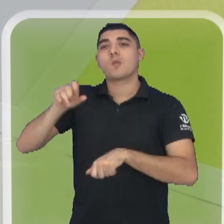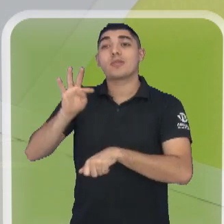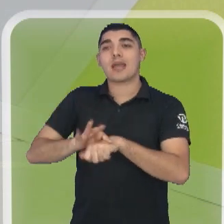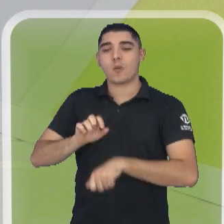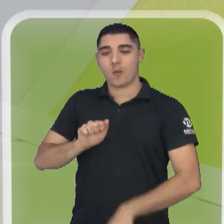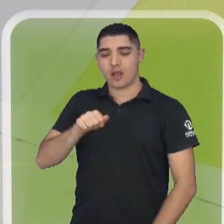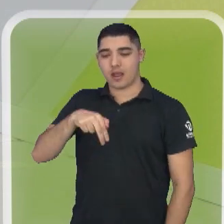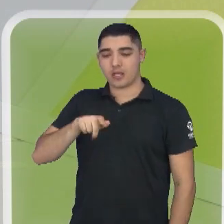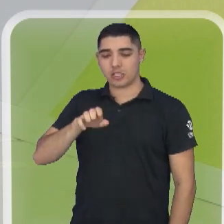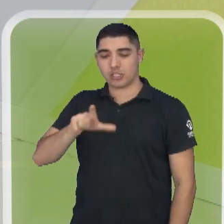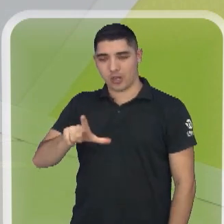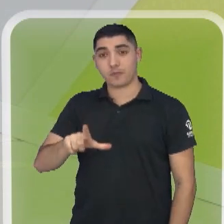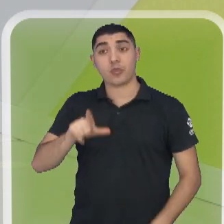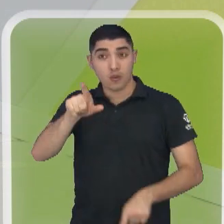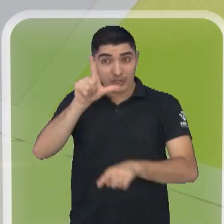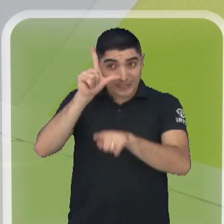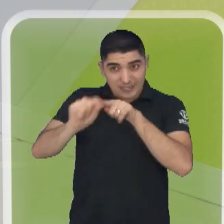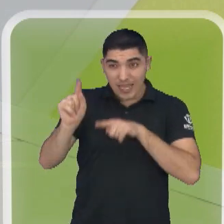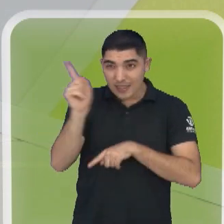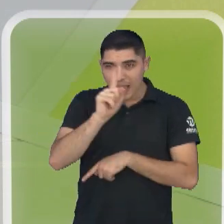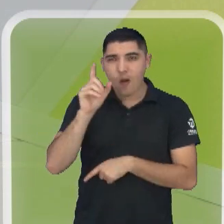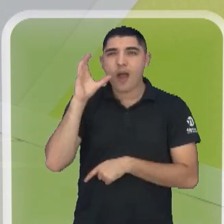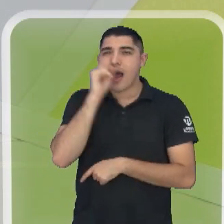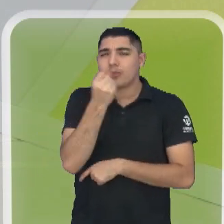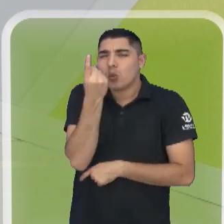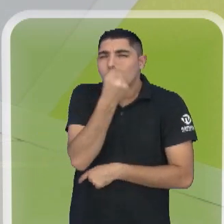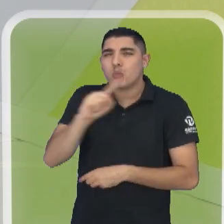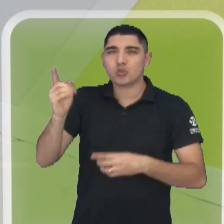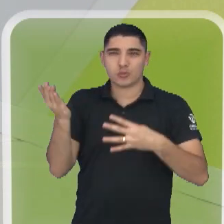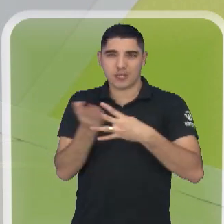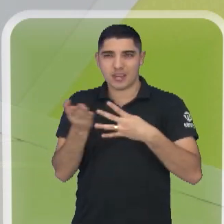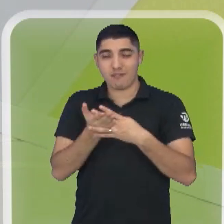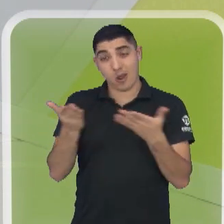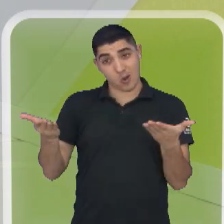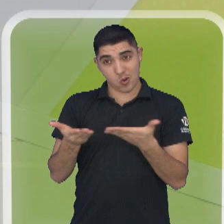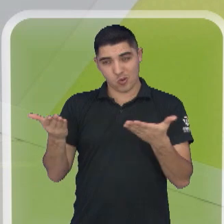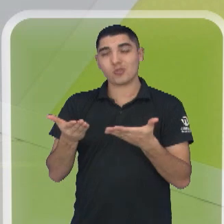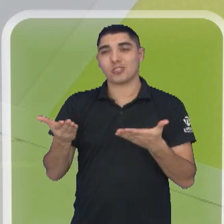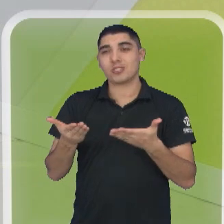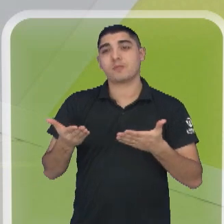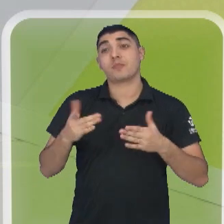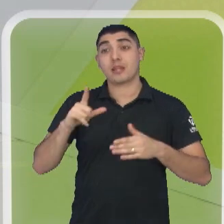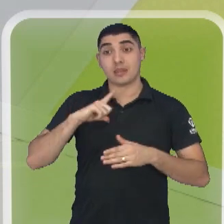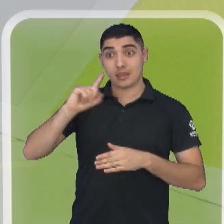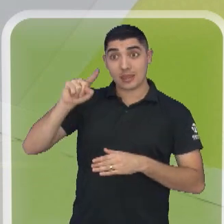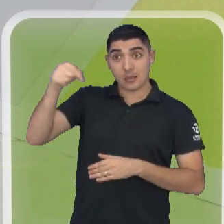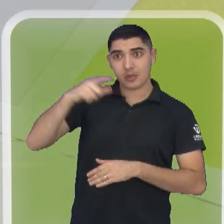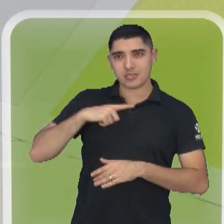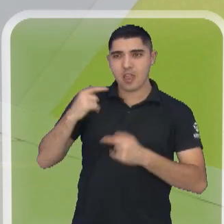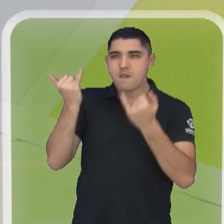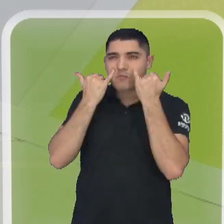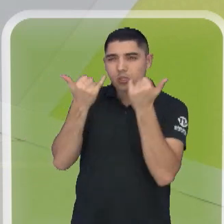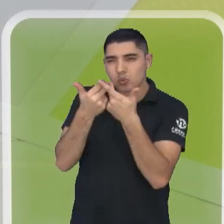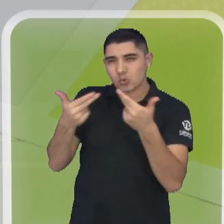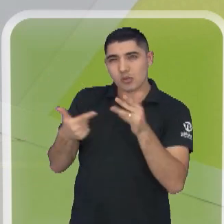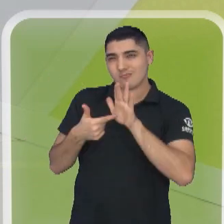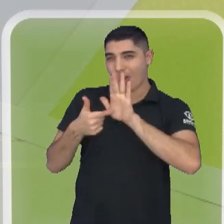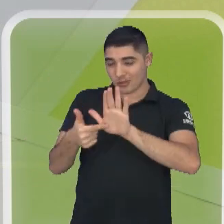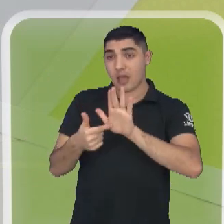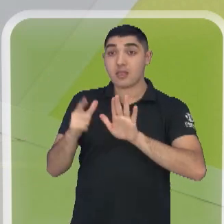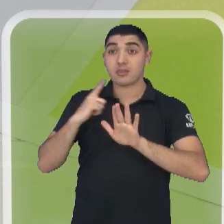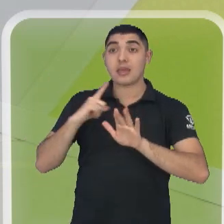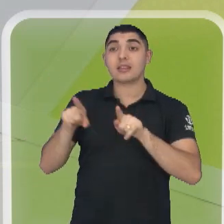certo? E olha só, não sai daí, a gente vai para o último intervalo desta tarde. Daqui a pouco tem mais informação para você. A gente vai falar